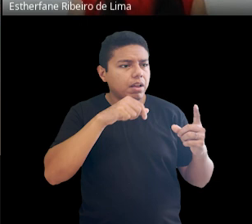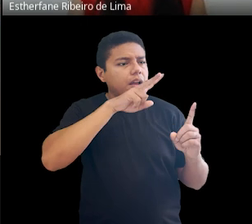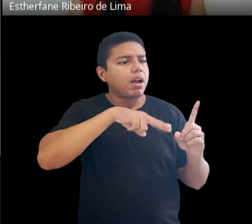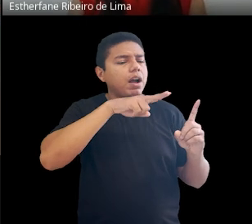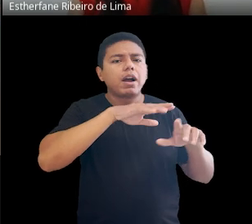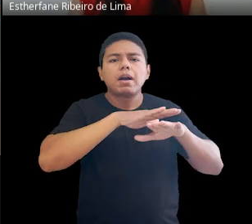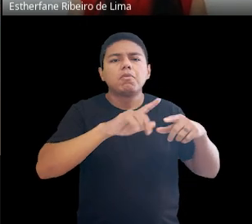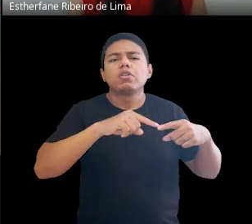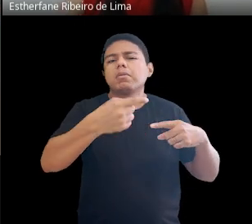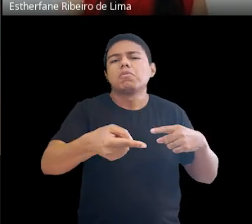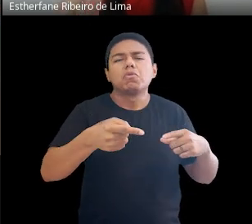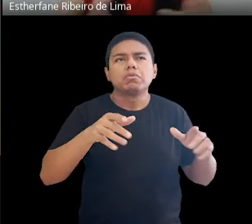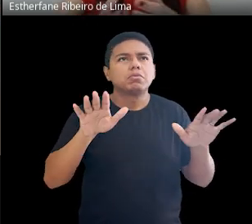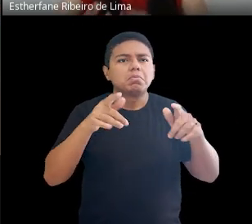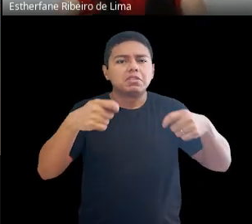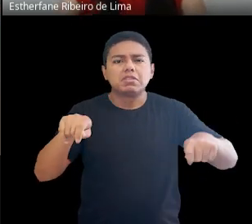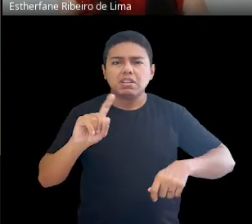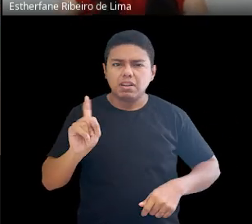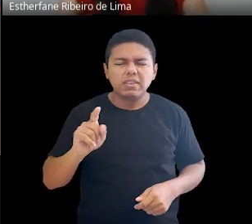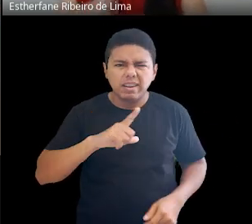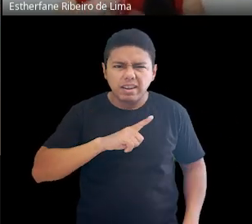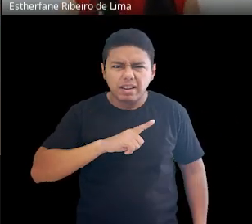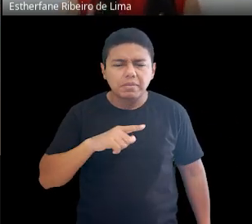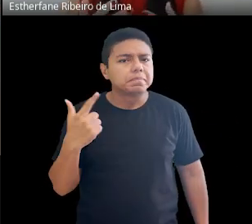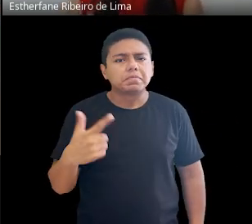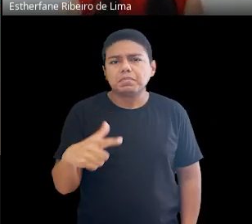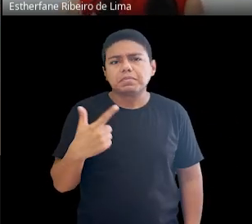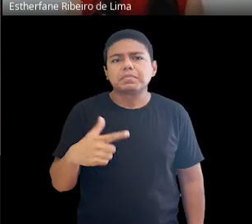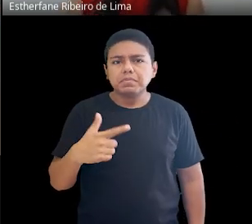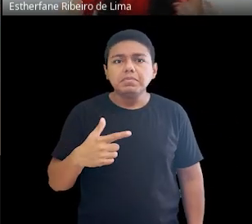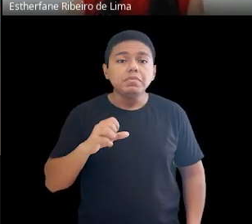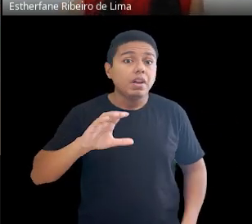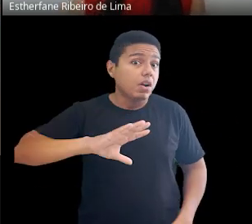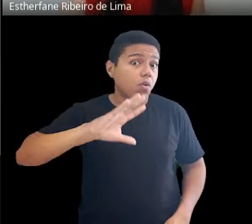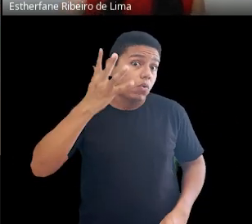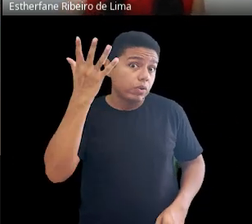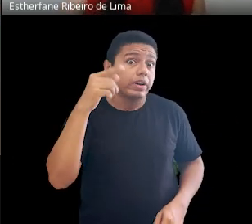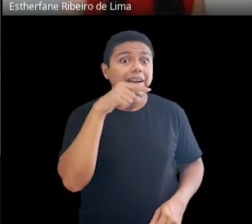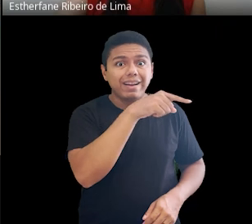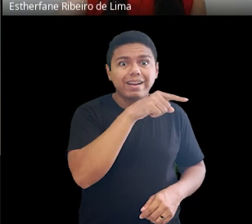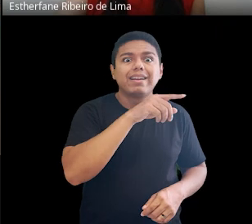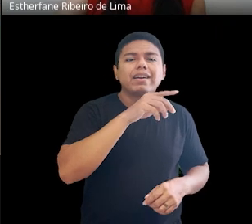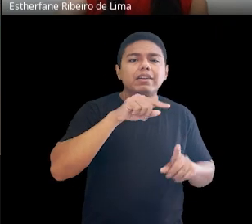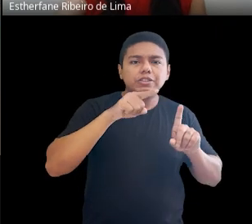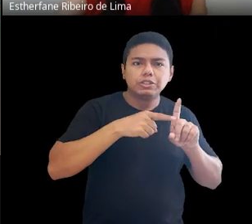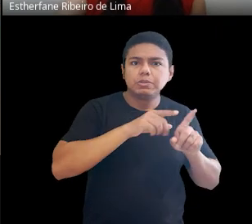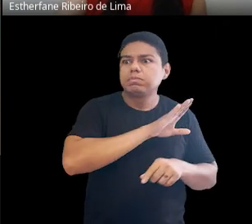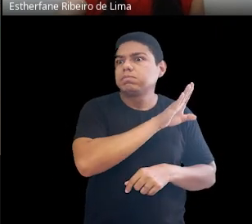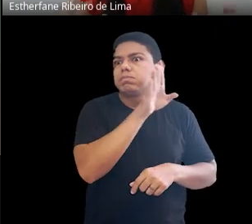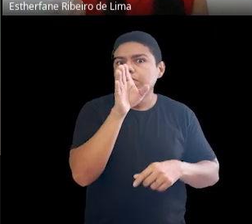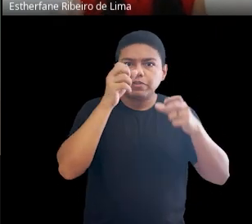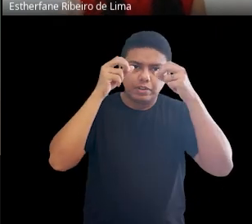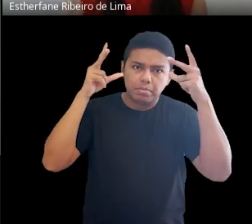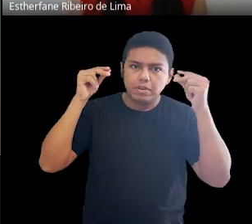qualquer intercorrência que ocorrer, aquela pessoa gestante, ela tem a quem recorrer, que é lá na atenção primária, a você,